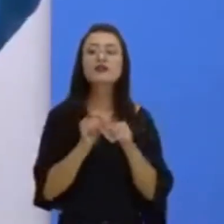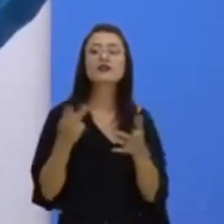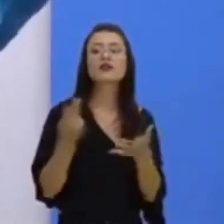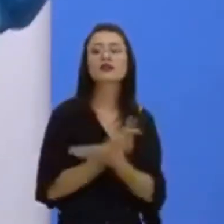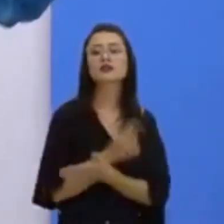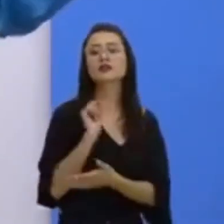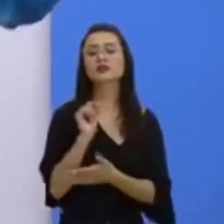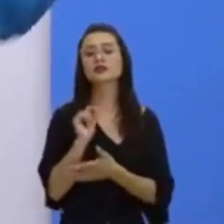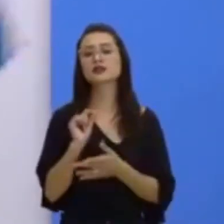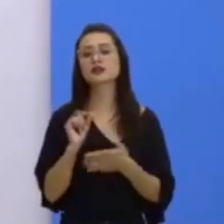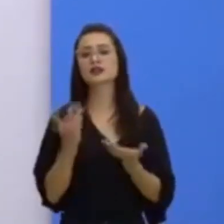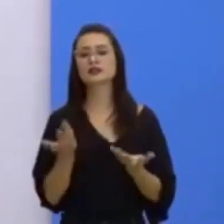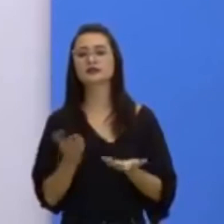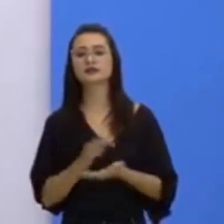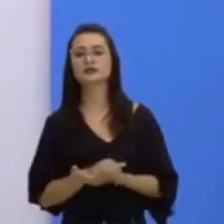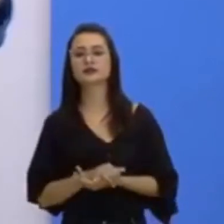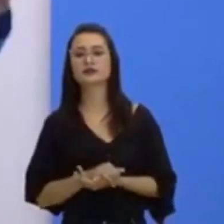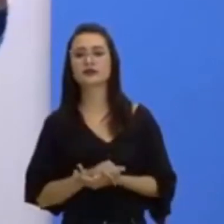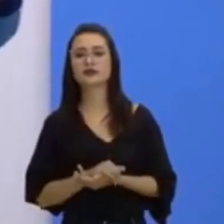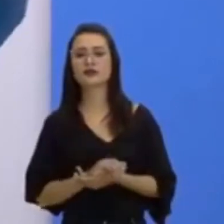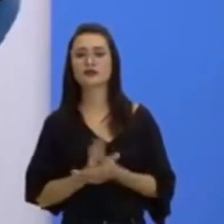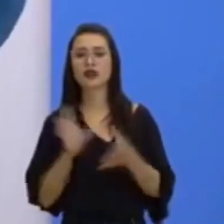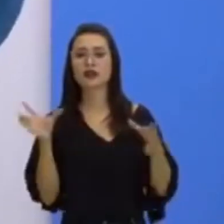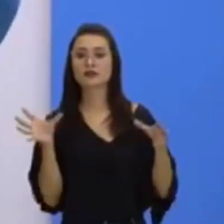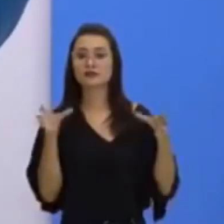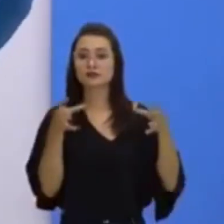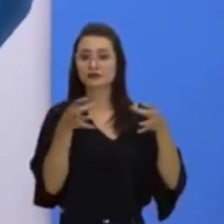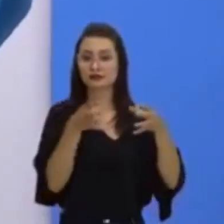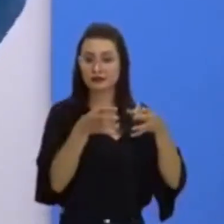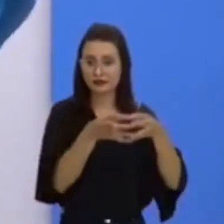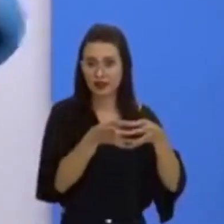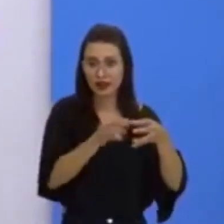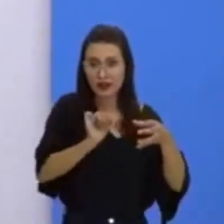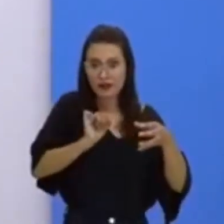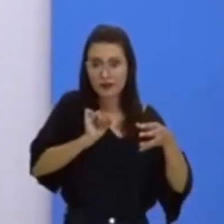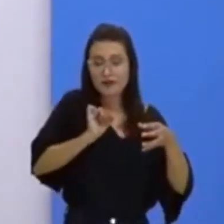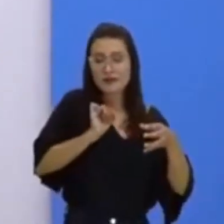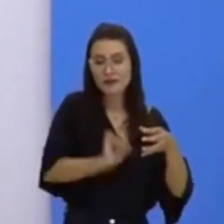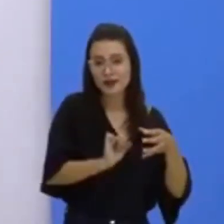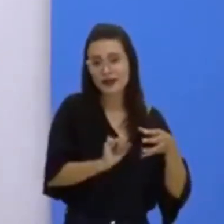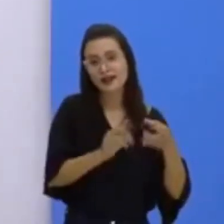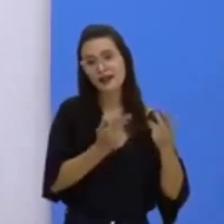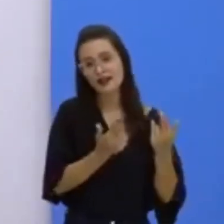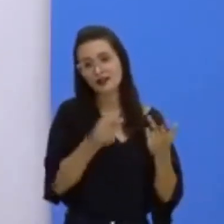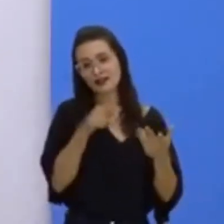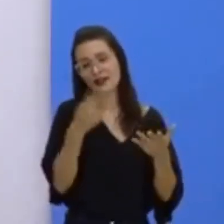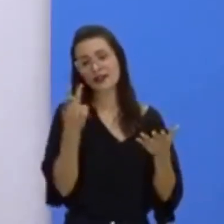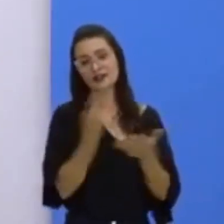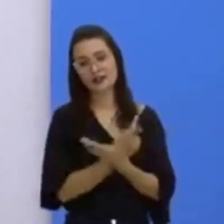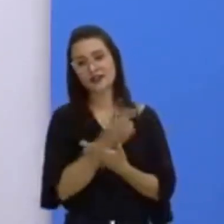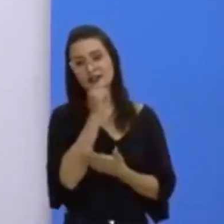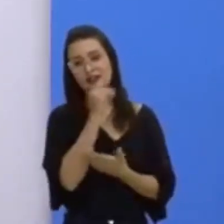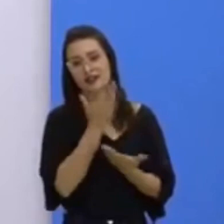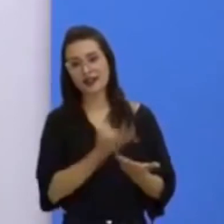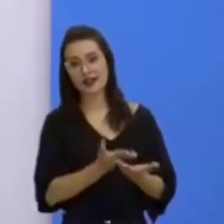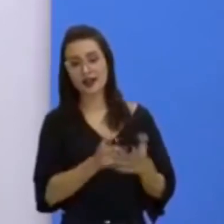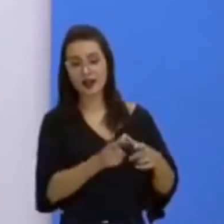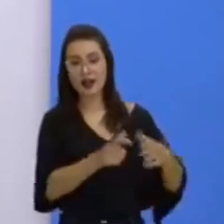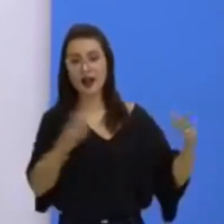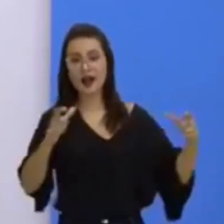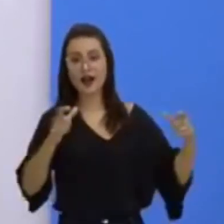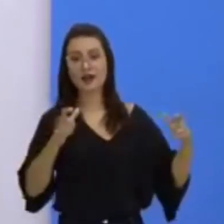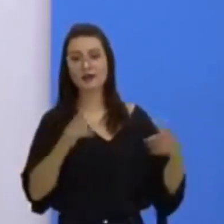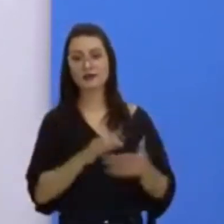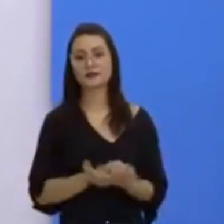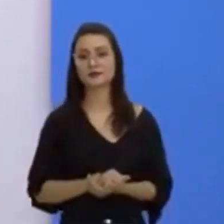amplificar na parte das sapatas, né, lá onde o freio está atuando, que tem uma área maior. Então você